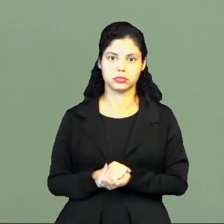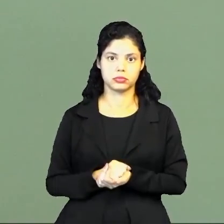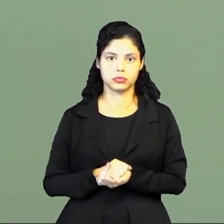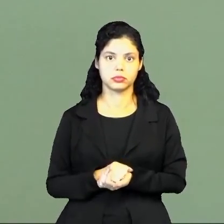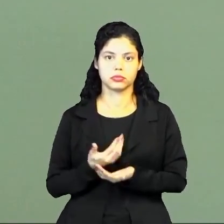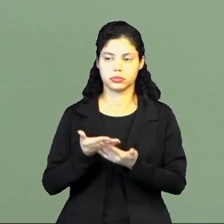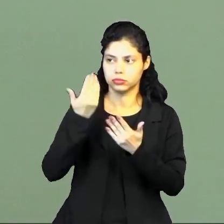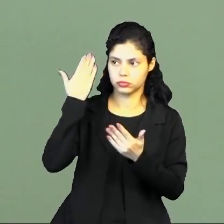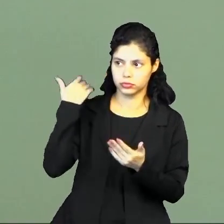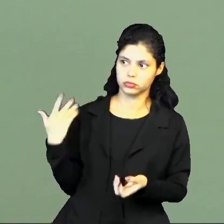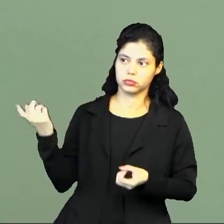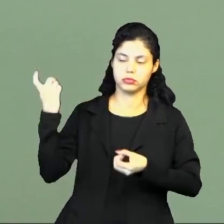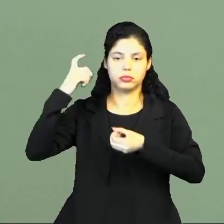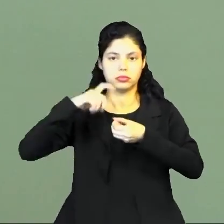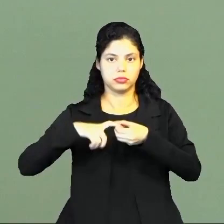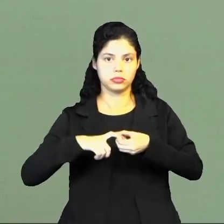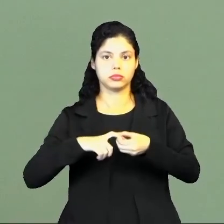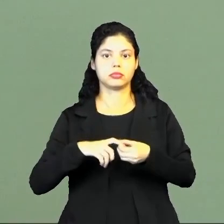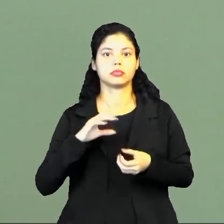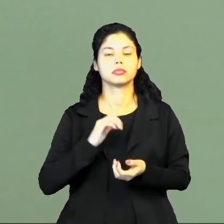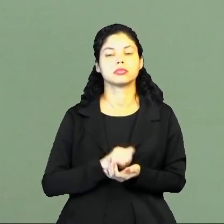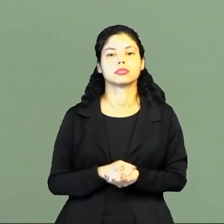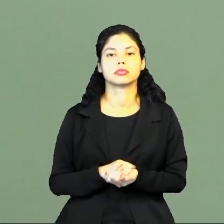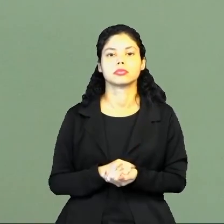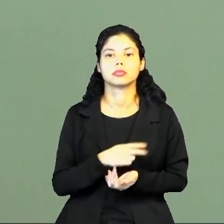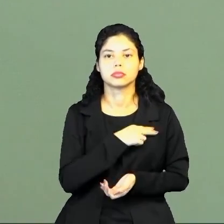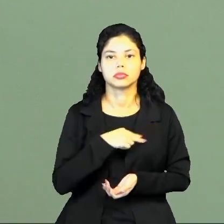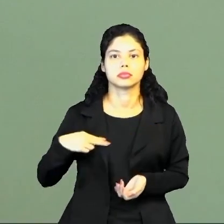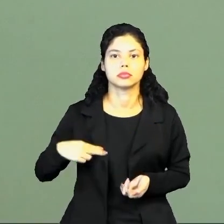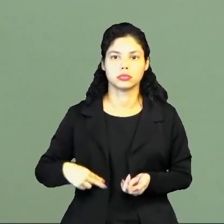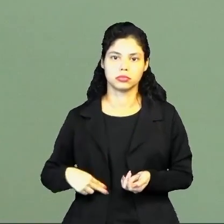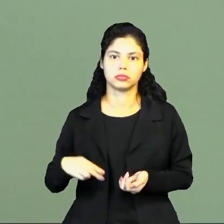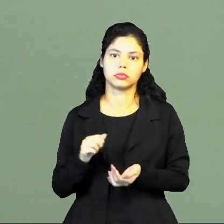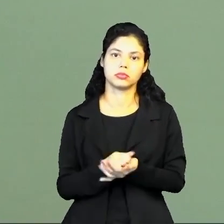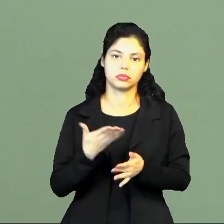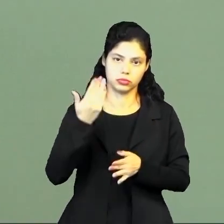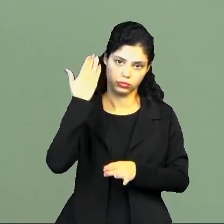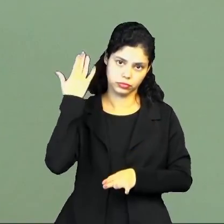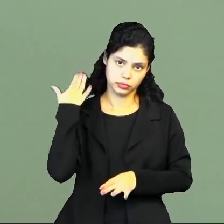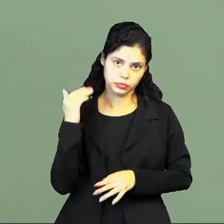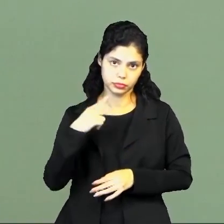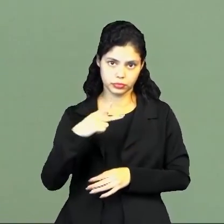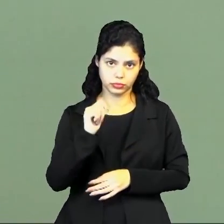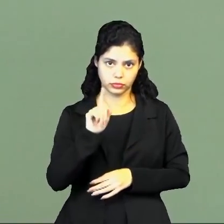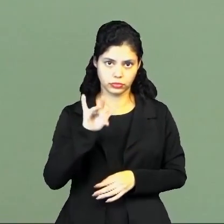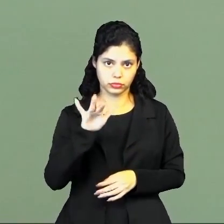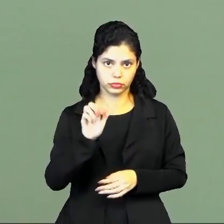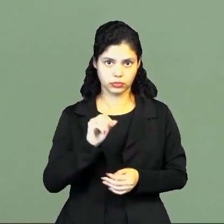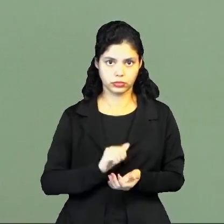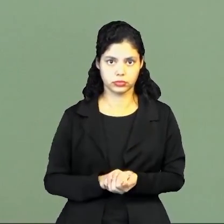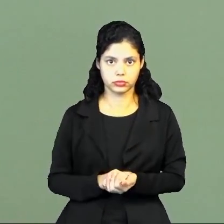Na época, voltar ali na questão do Chile mesmo, né? A história do Chile, na época que Pablo Neruda